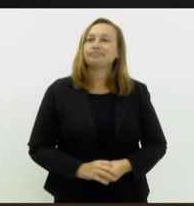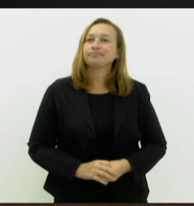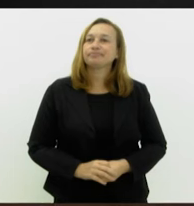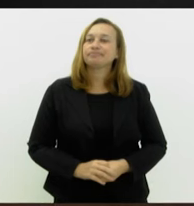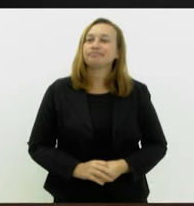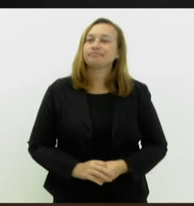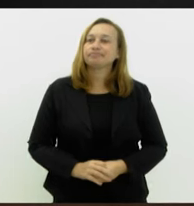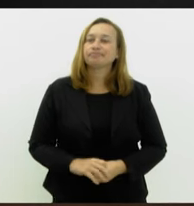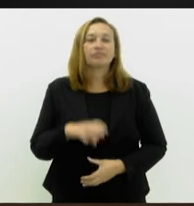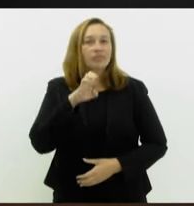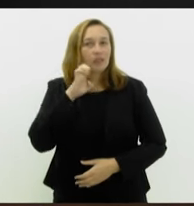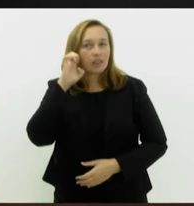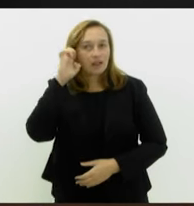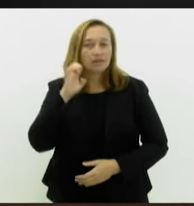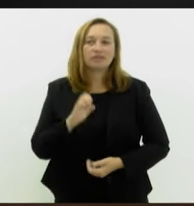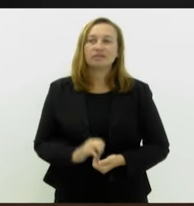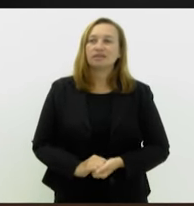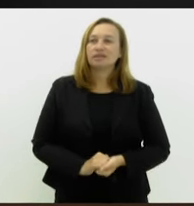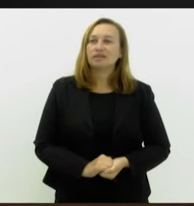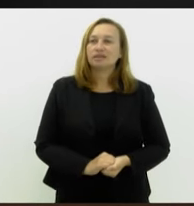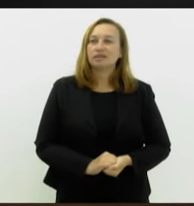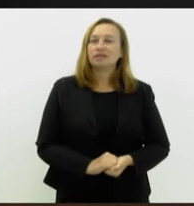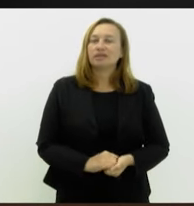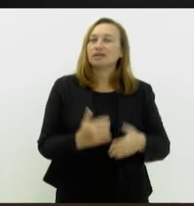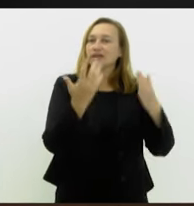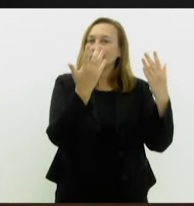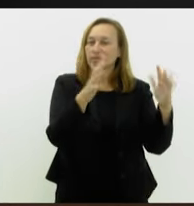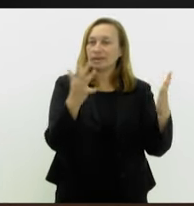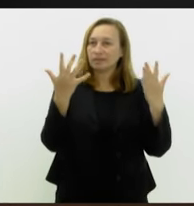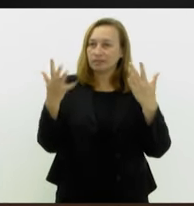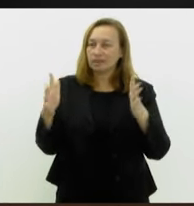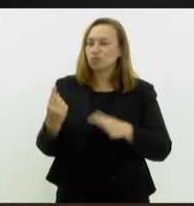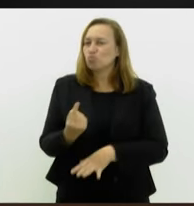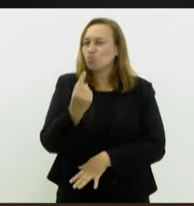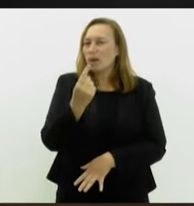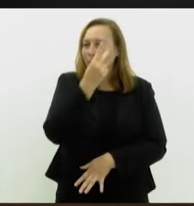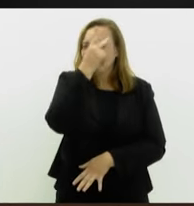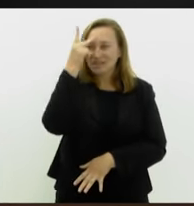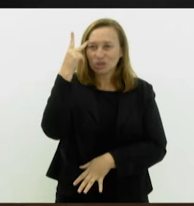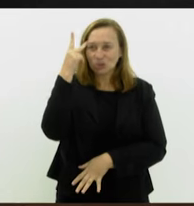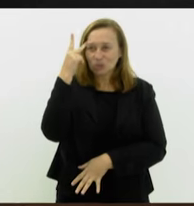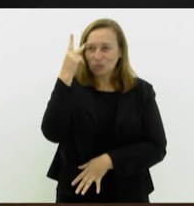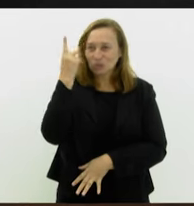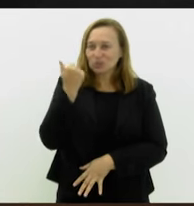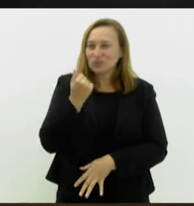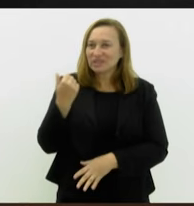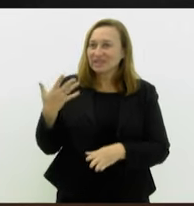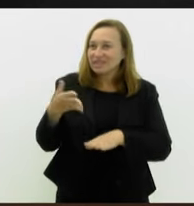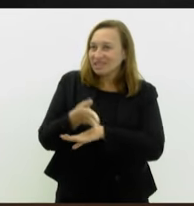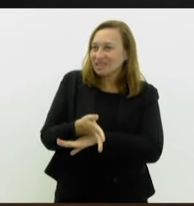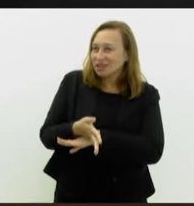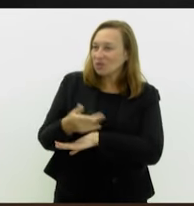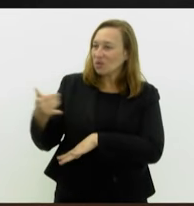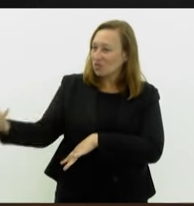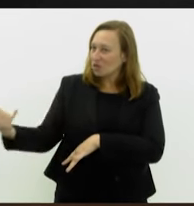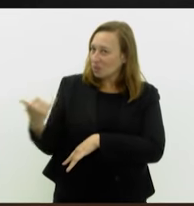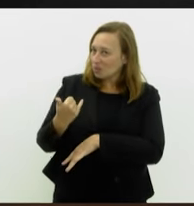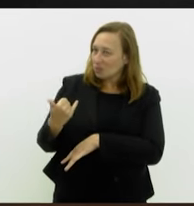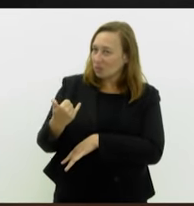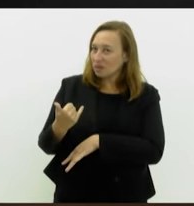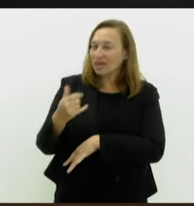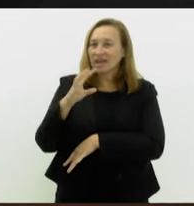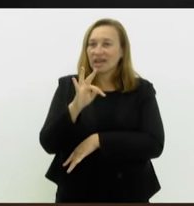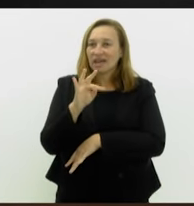da da moto e quero saudar uma pessoa que assim que ela chegou ela veio falar comigo que é a